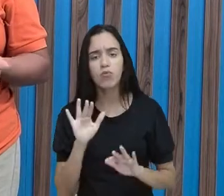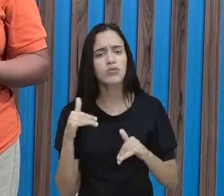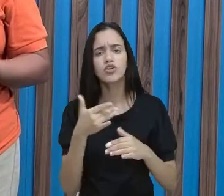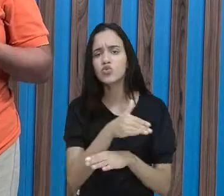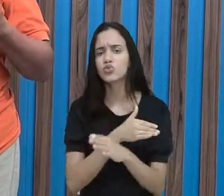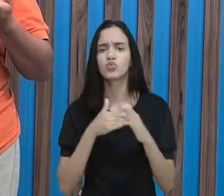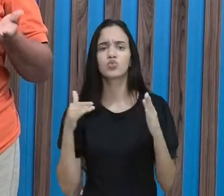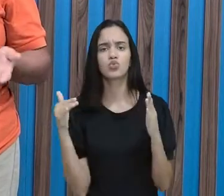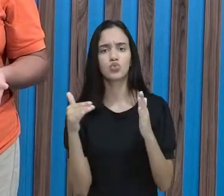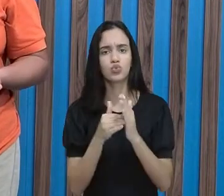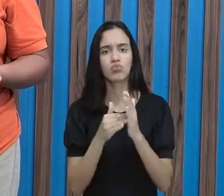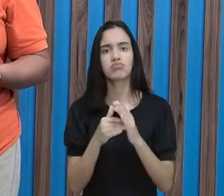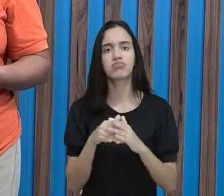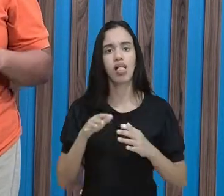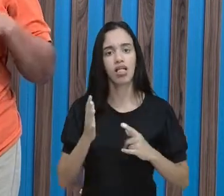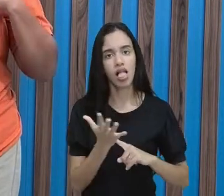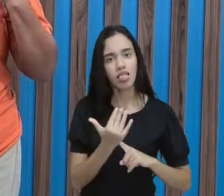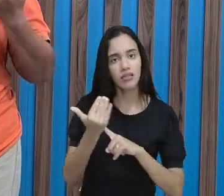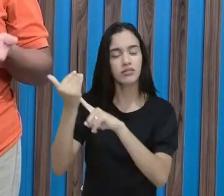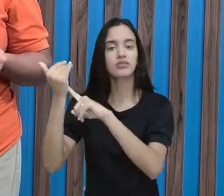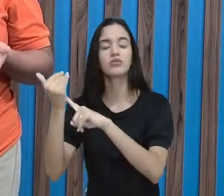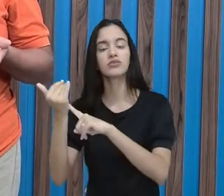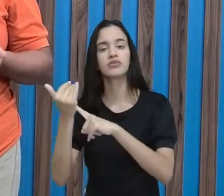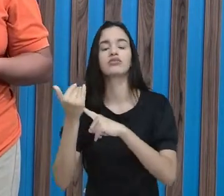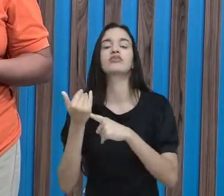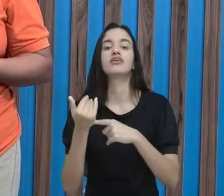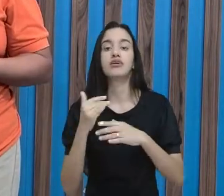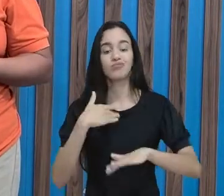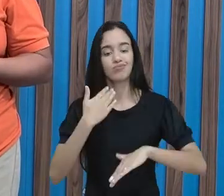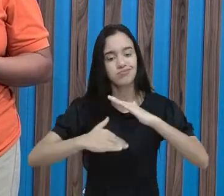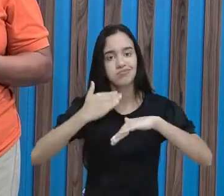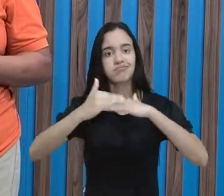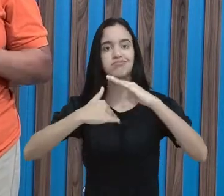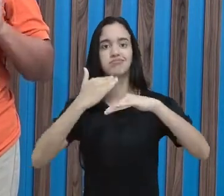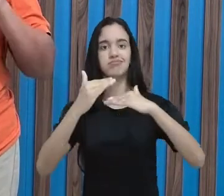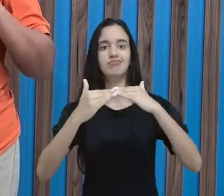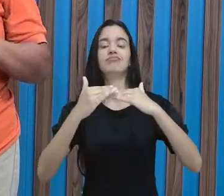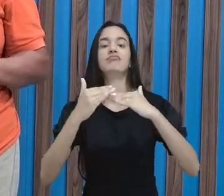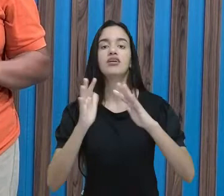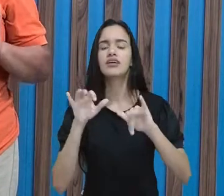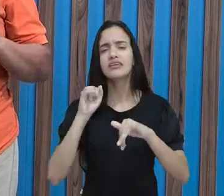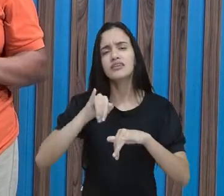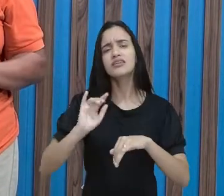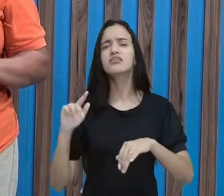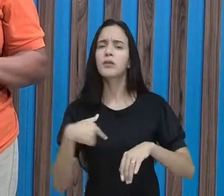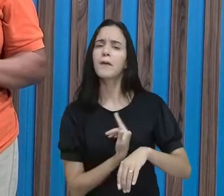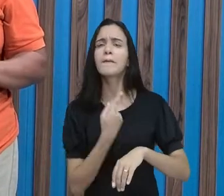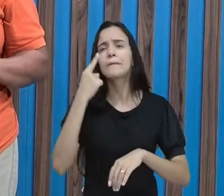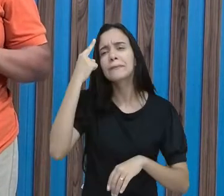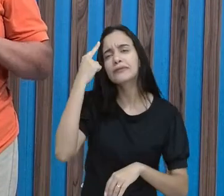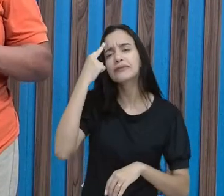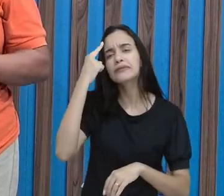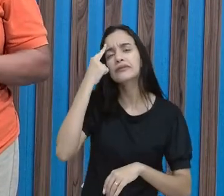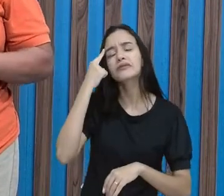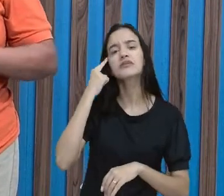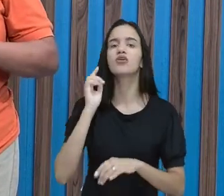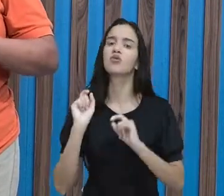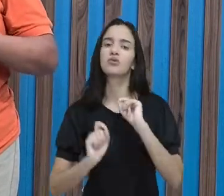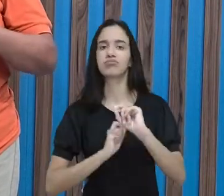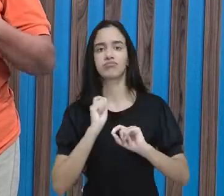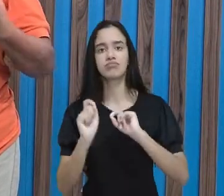tudo isso, tecnologia, tudo isso é avanço. Se a gente pensar, gente,